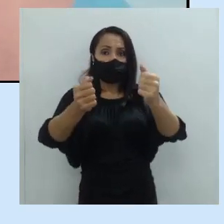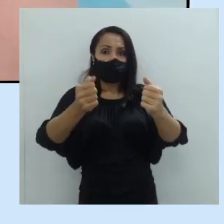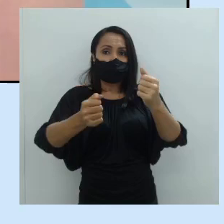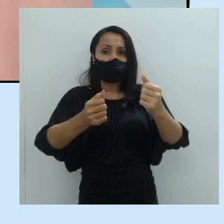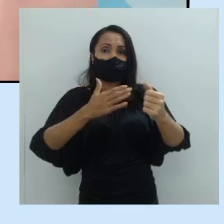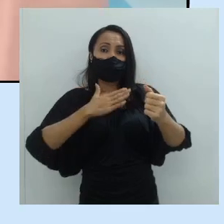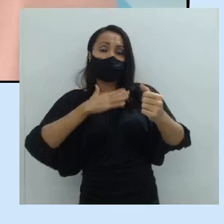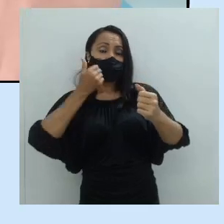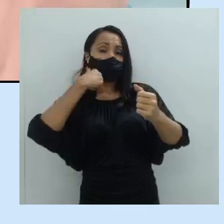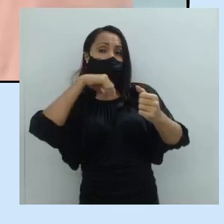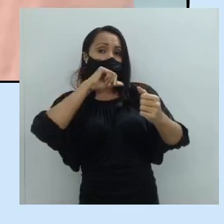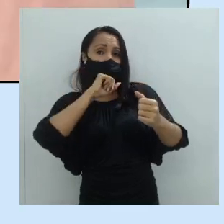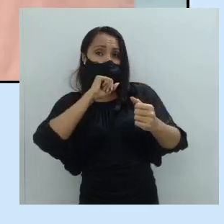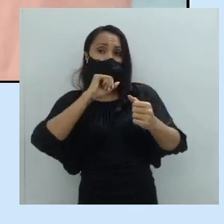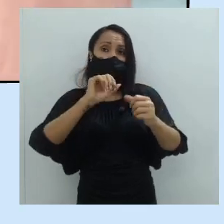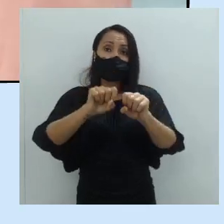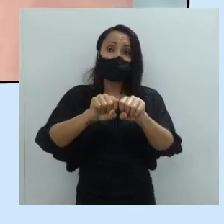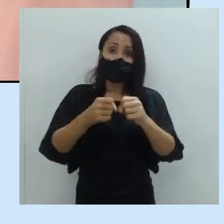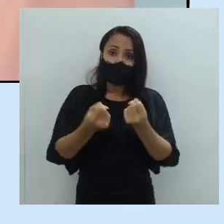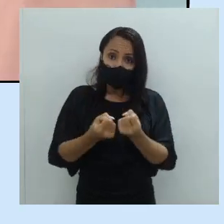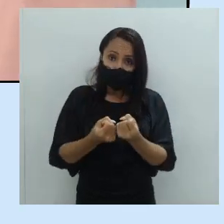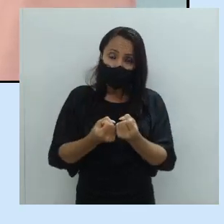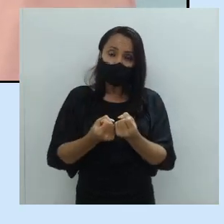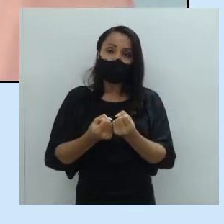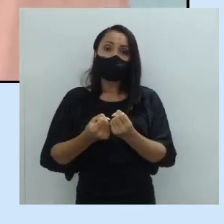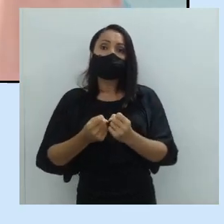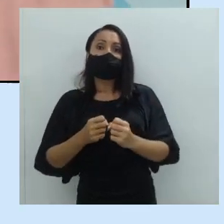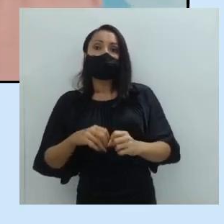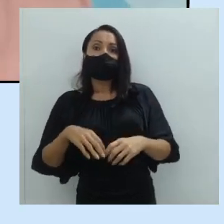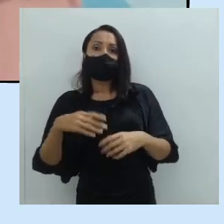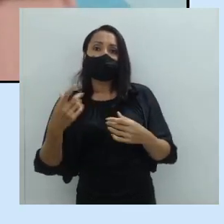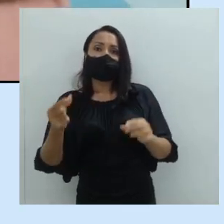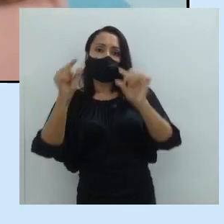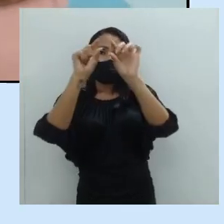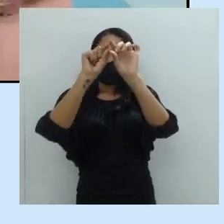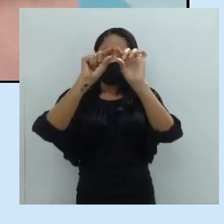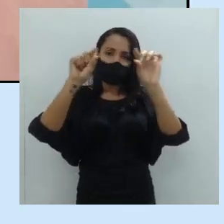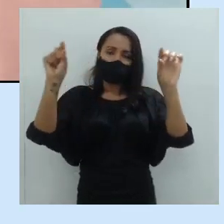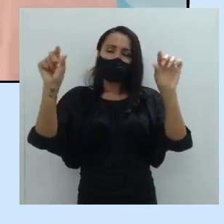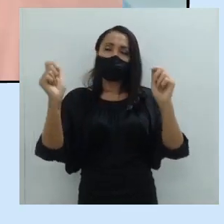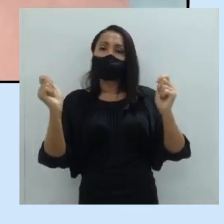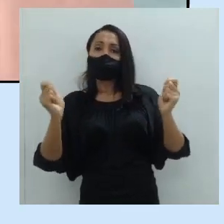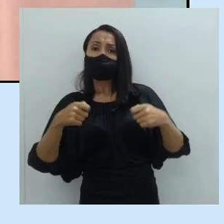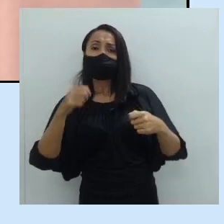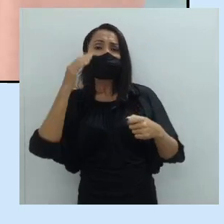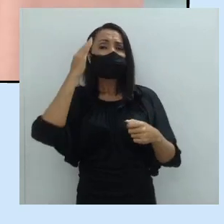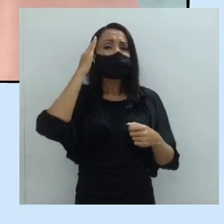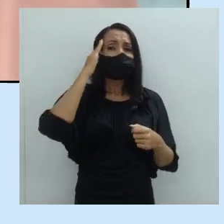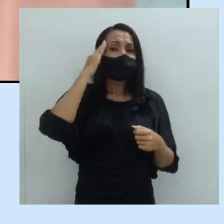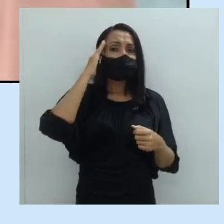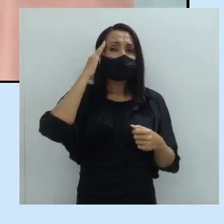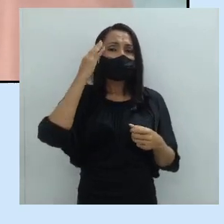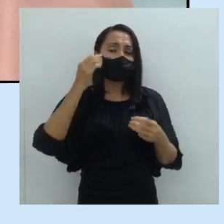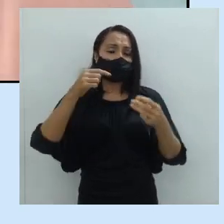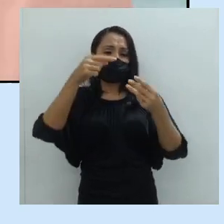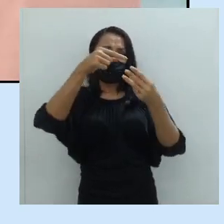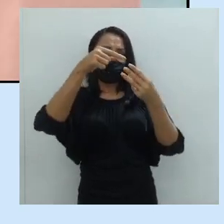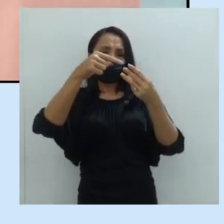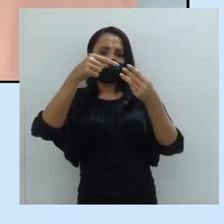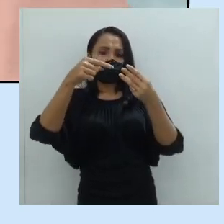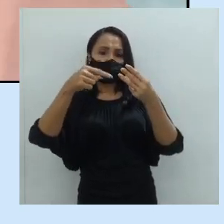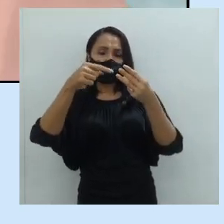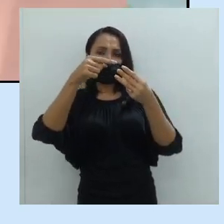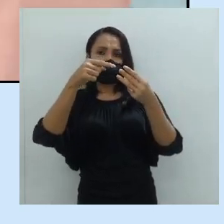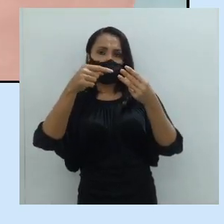quebrou, nós observamos que nesta frase somos capazes de entender três posturas,